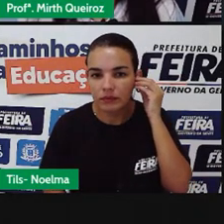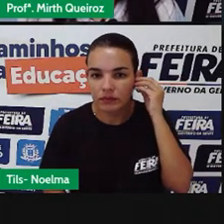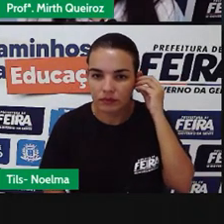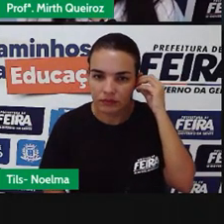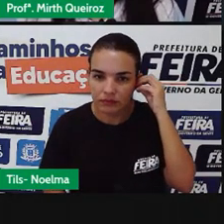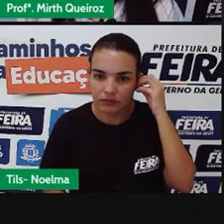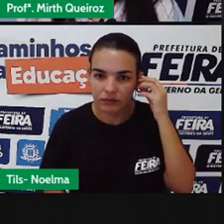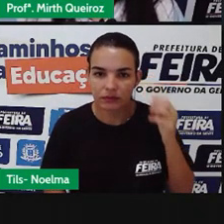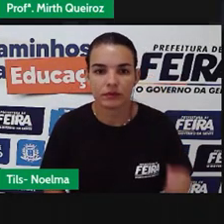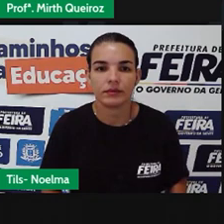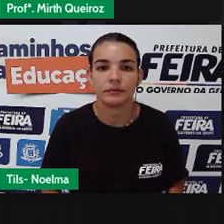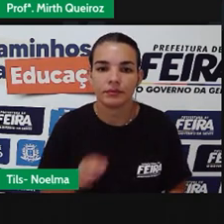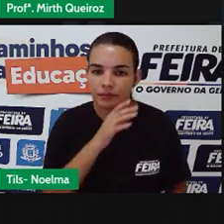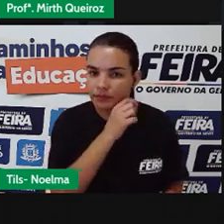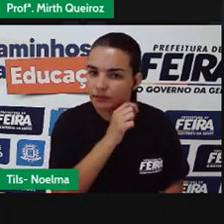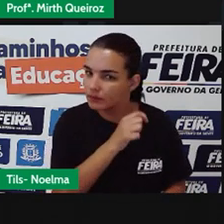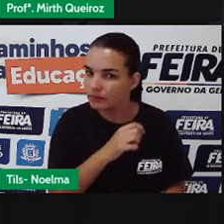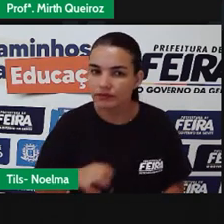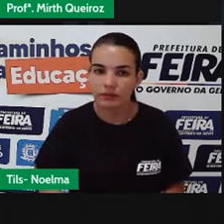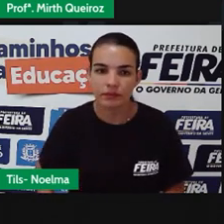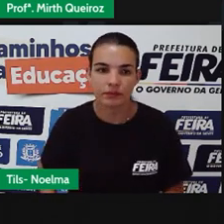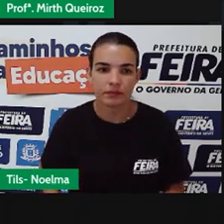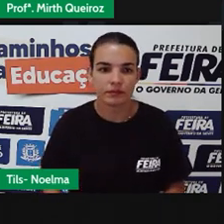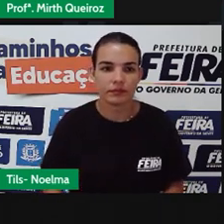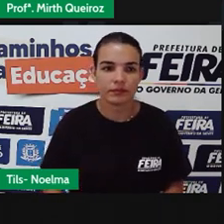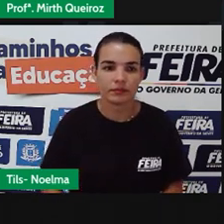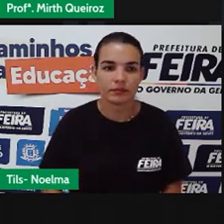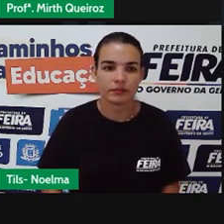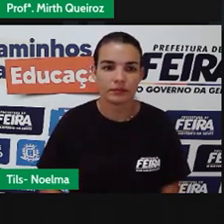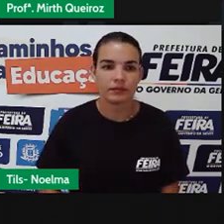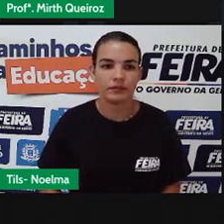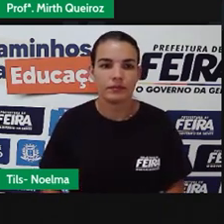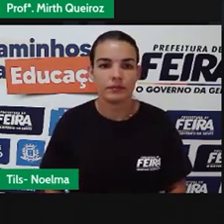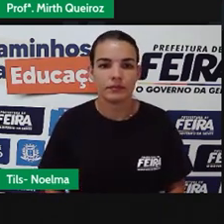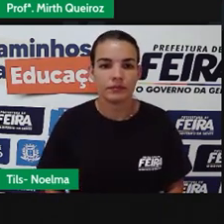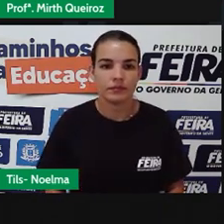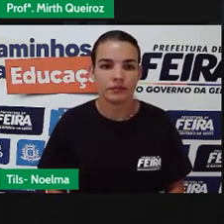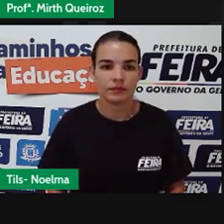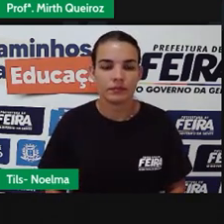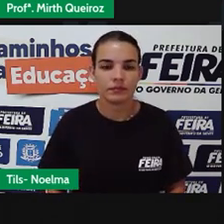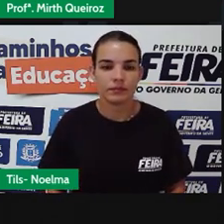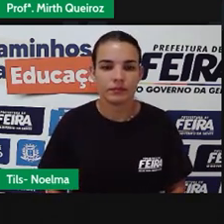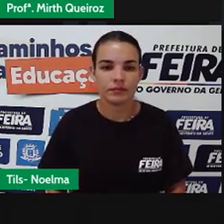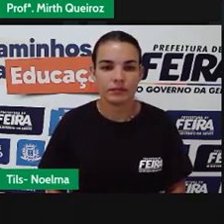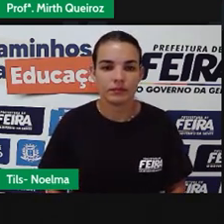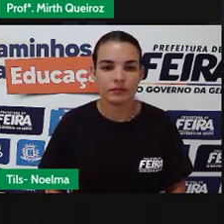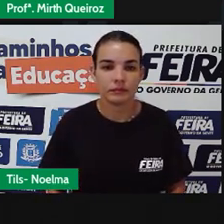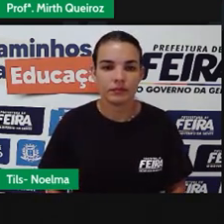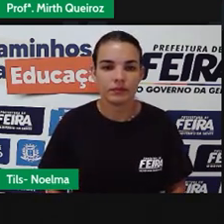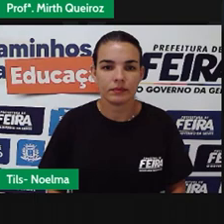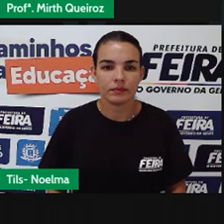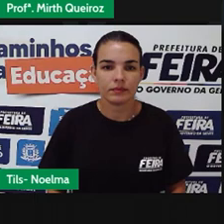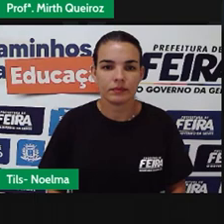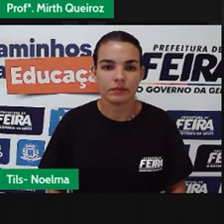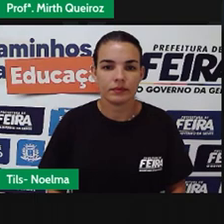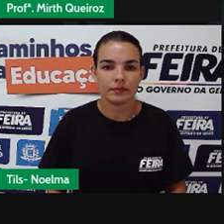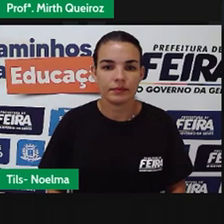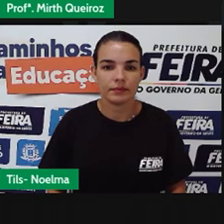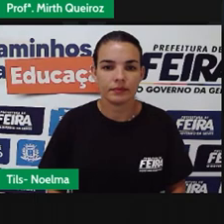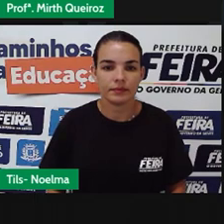furiosamente apresenta a Turma da Clarinha em higiene e saúde